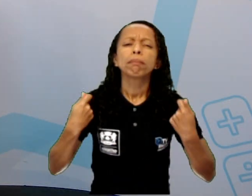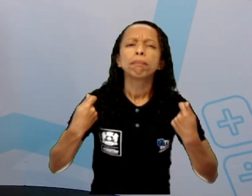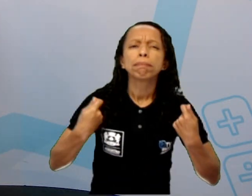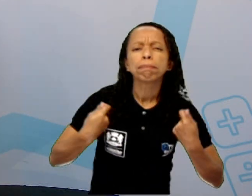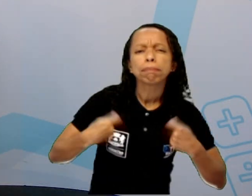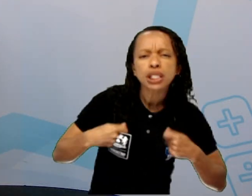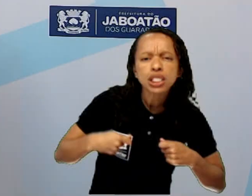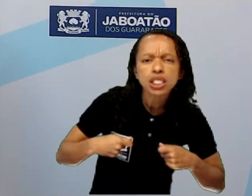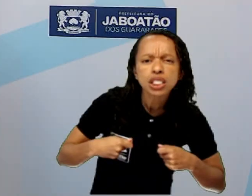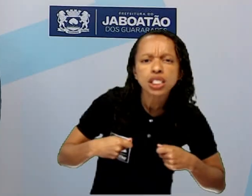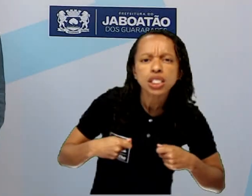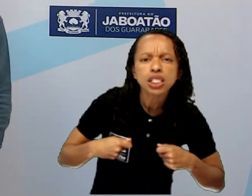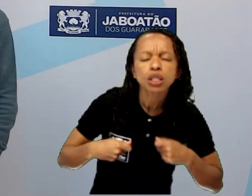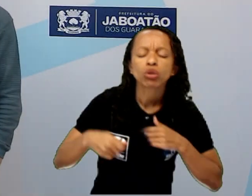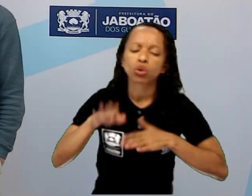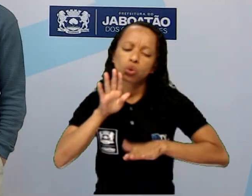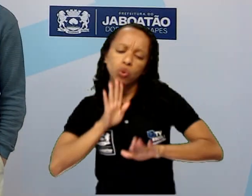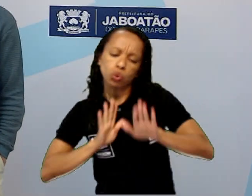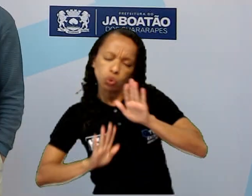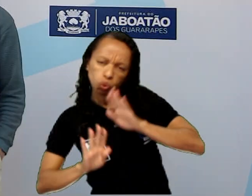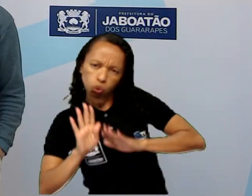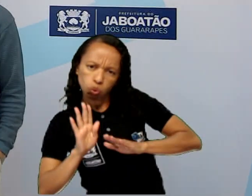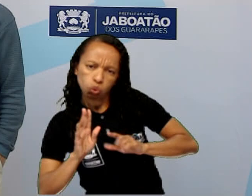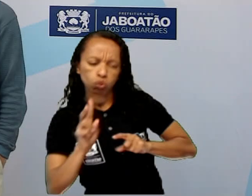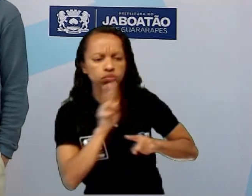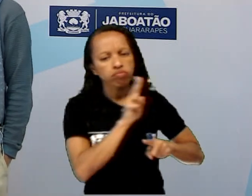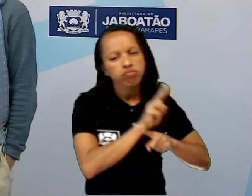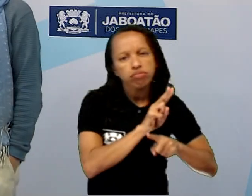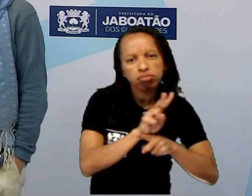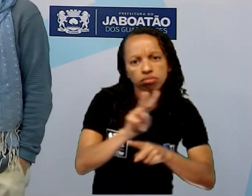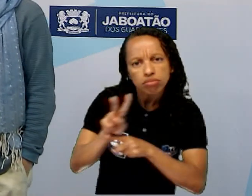o cuidado, né, a preservação da